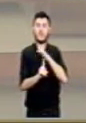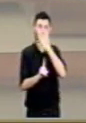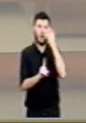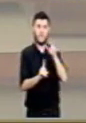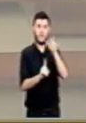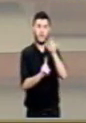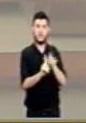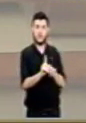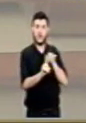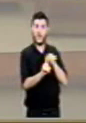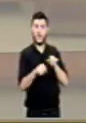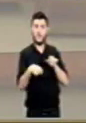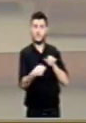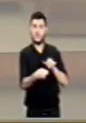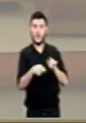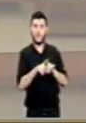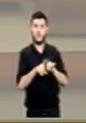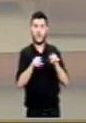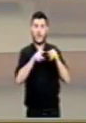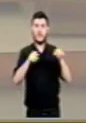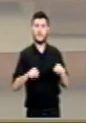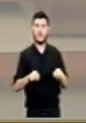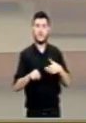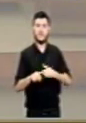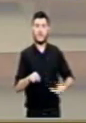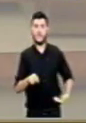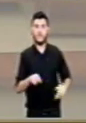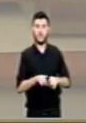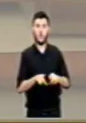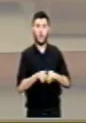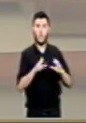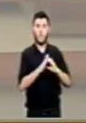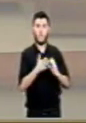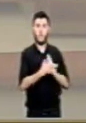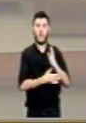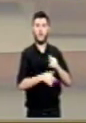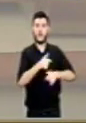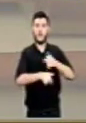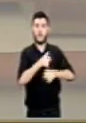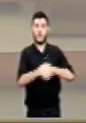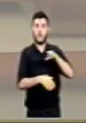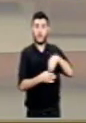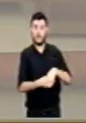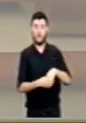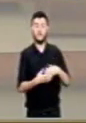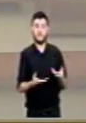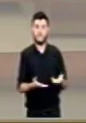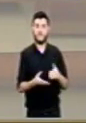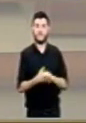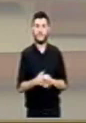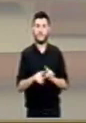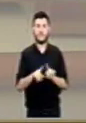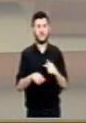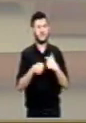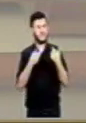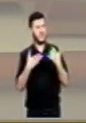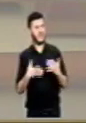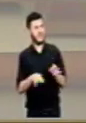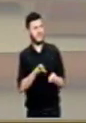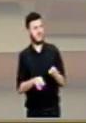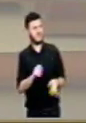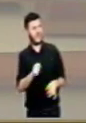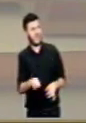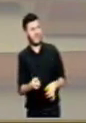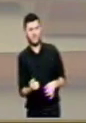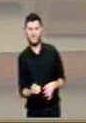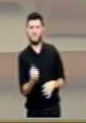Federal. Tanto que foi concedida a liminar e a União entrava com agravo. Eu dizia para o desembargador: desembargador, é um absurdo o que está acontecendo. O